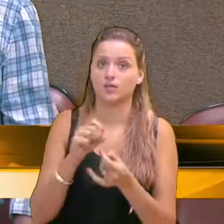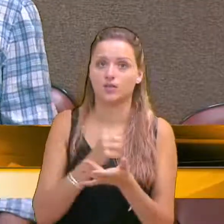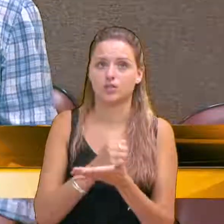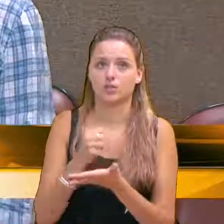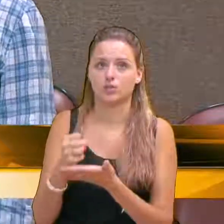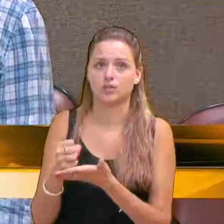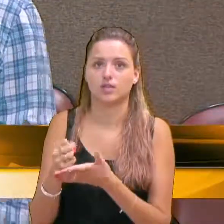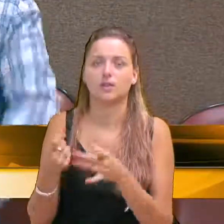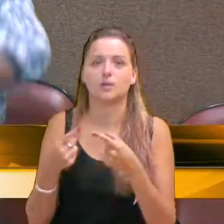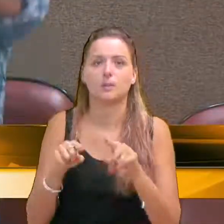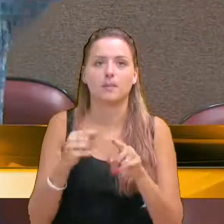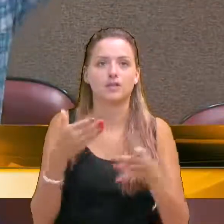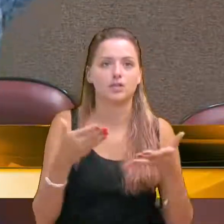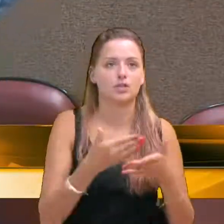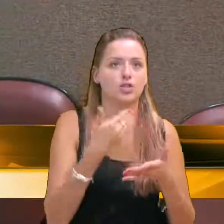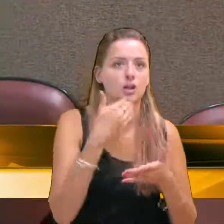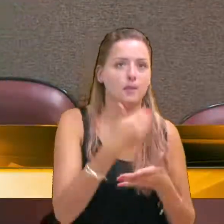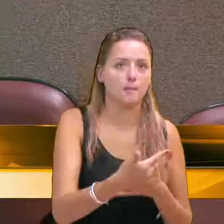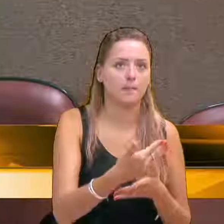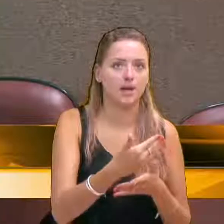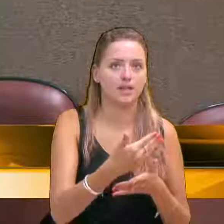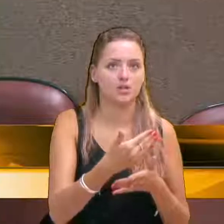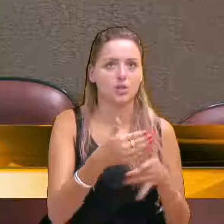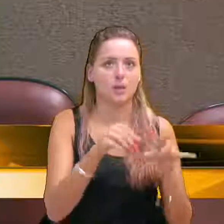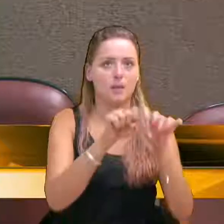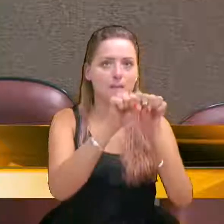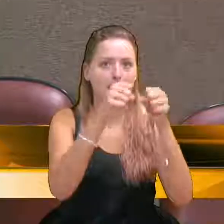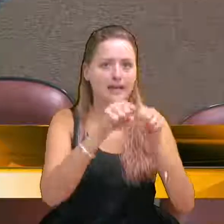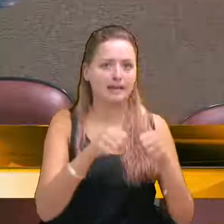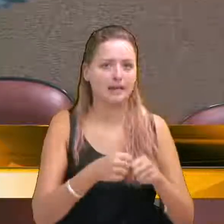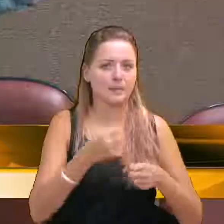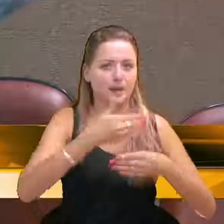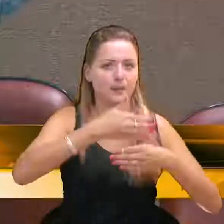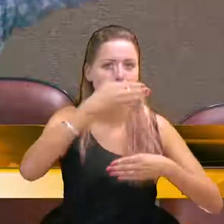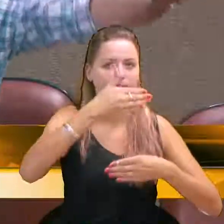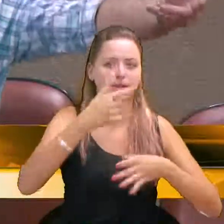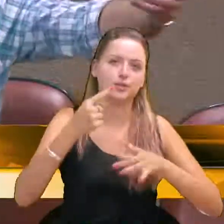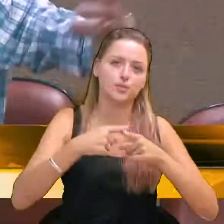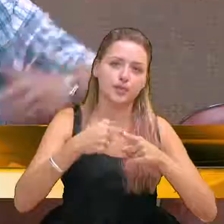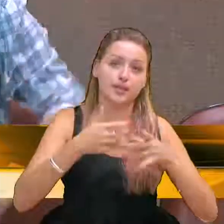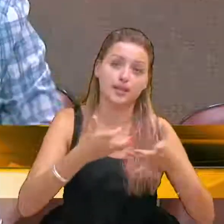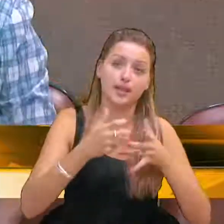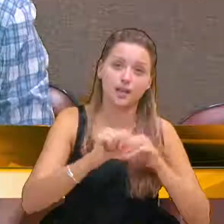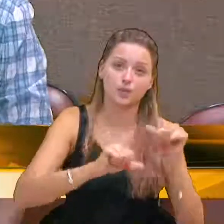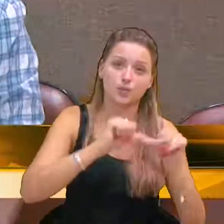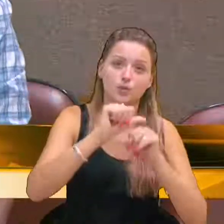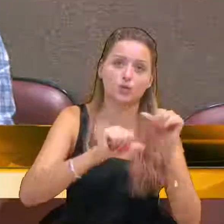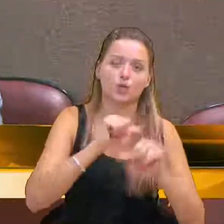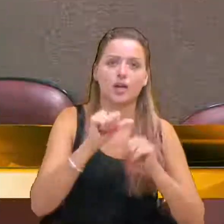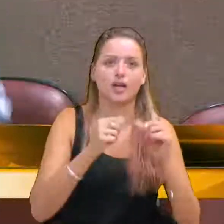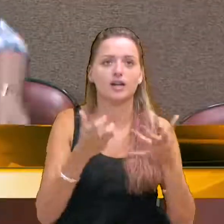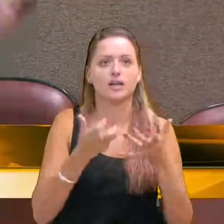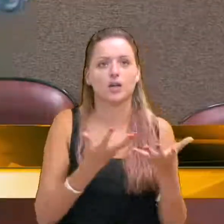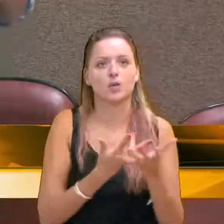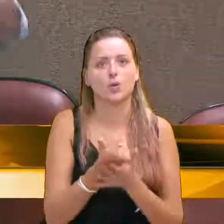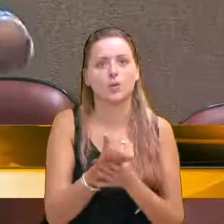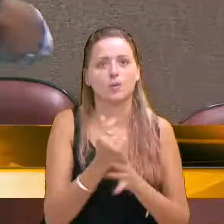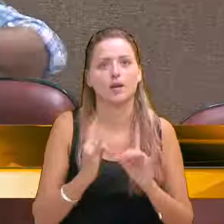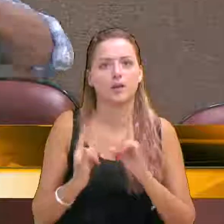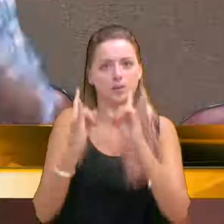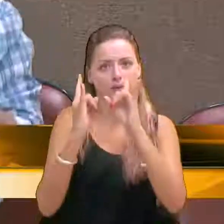já peço para o construtor destruir algumas paredes, porque assim quero ter este apartamento,